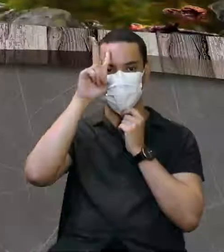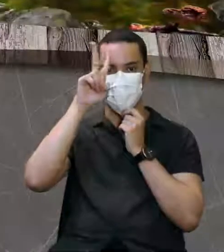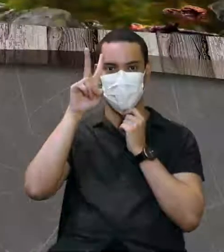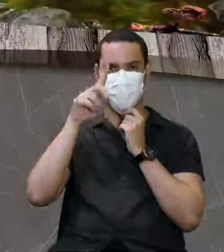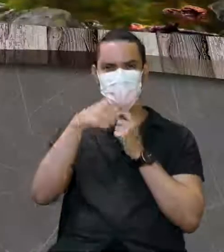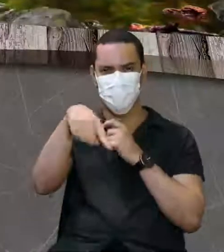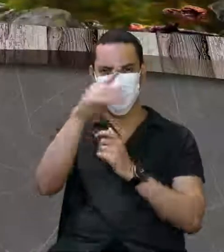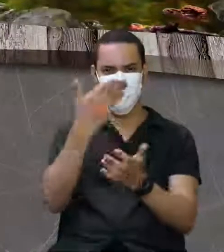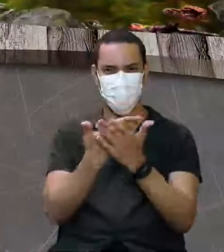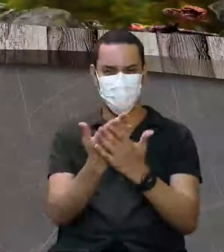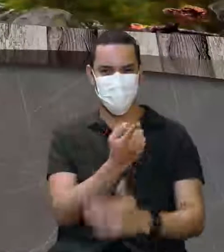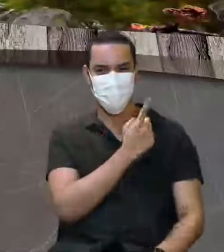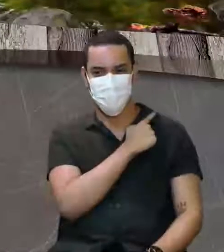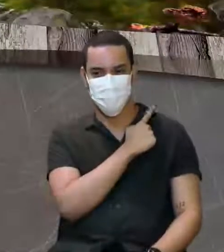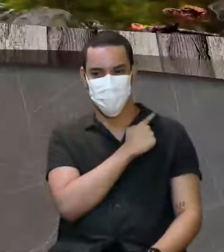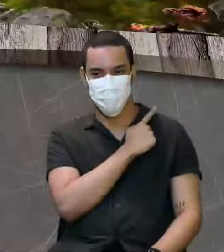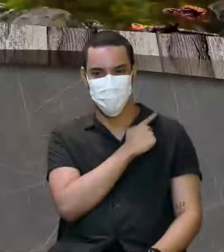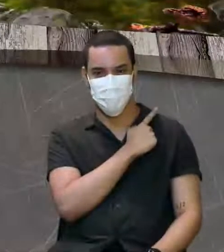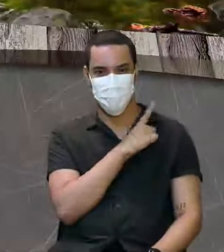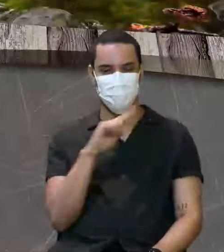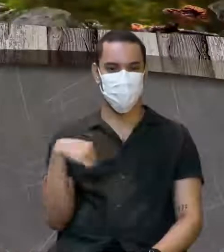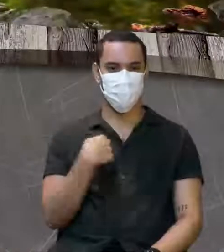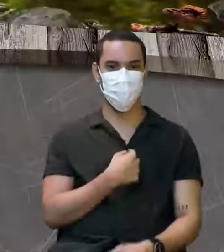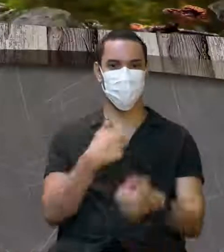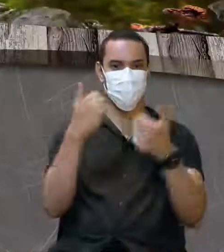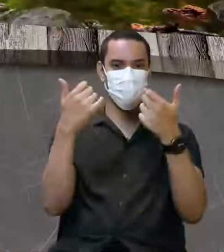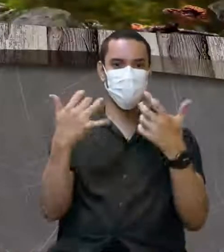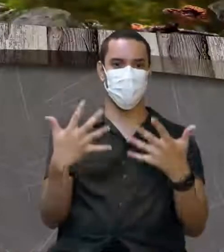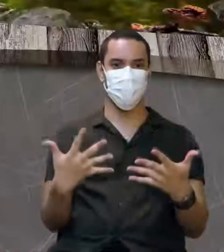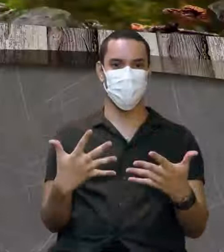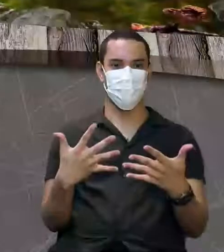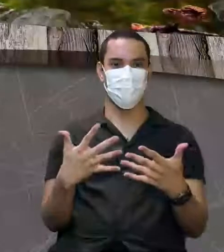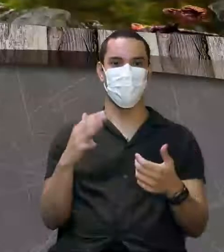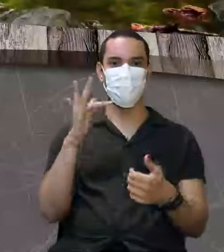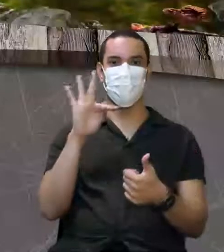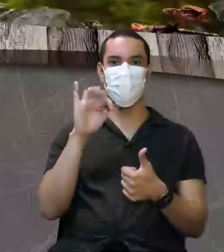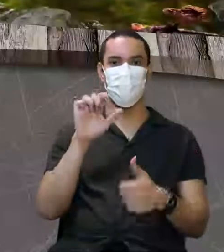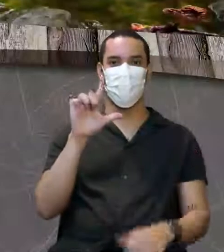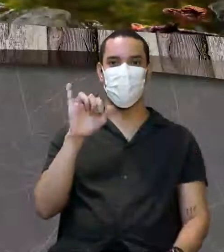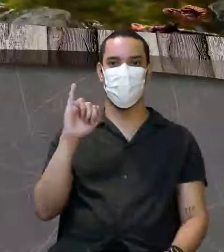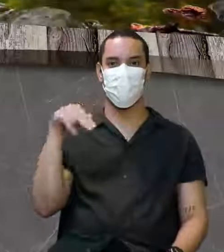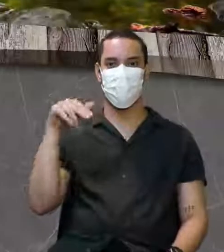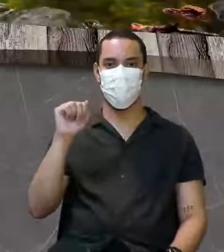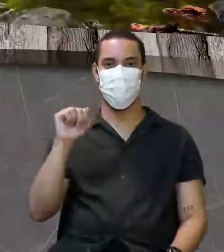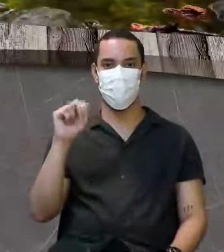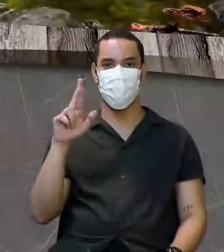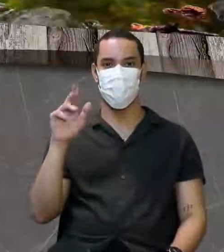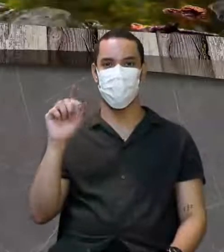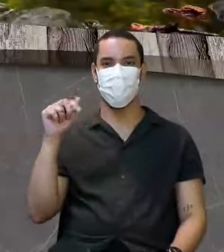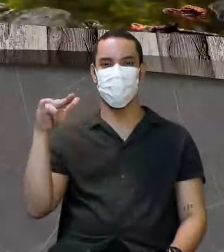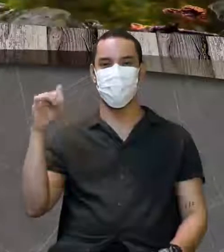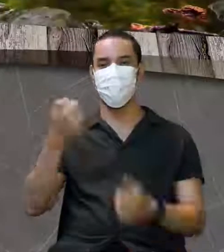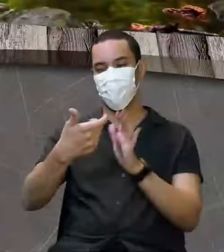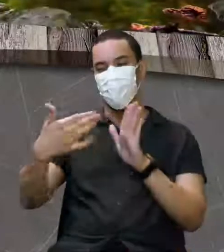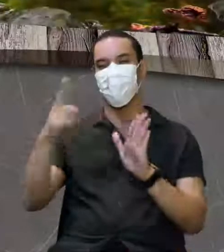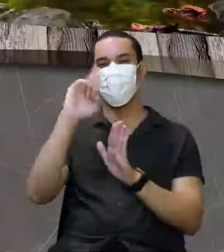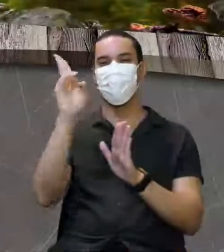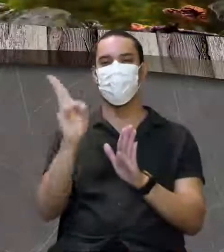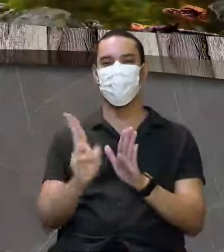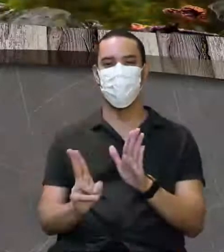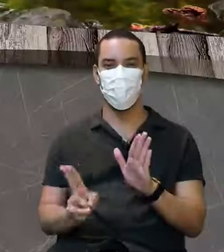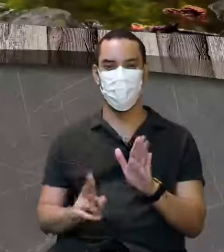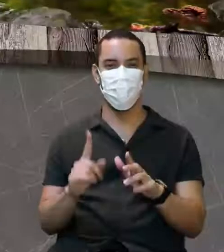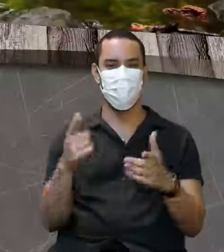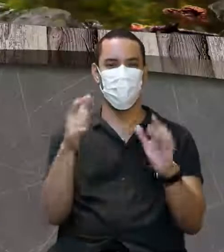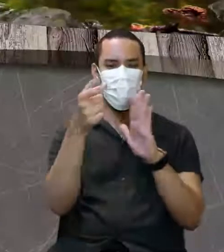eu acho que você lembra, lá no primeiro ano, quando a gente estava falando de alanina, ferina, nanina, menino, bota o nome dos, né?